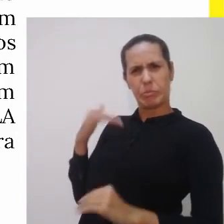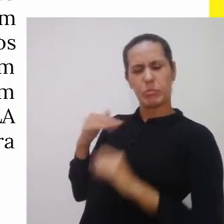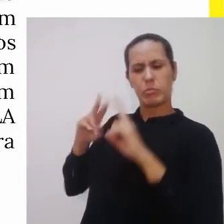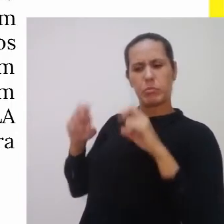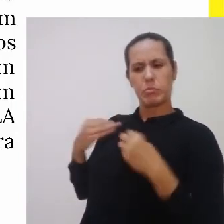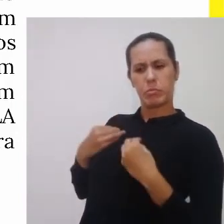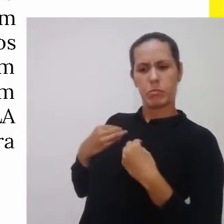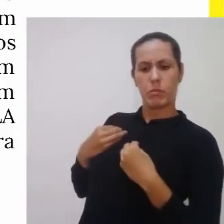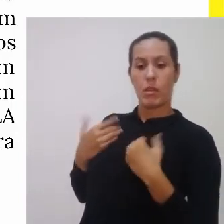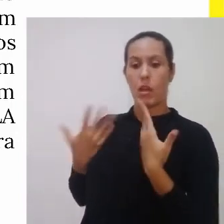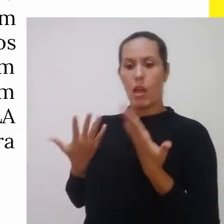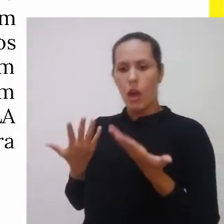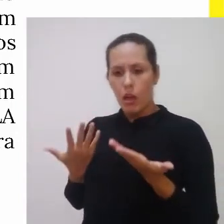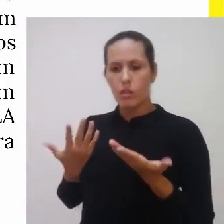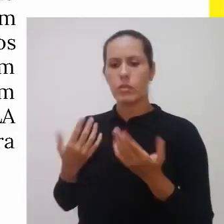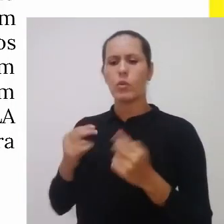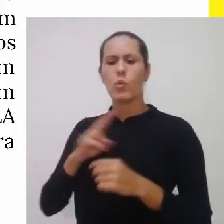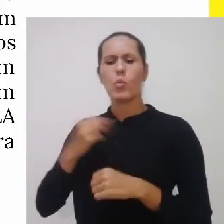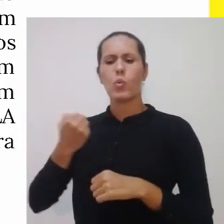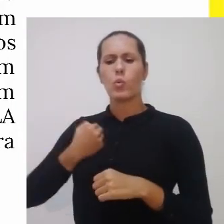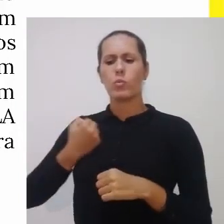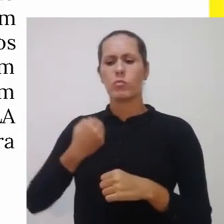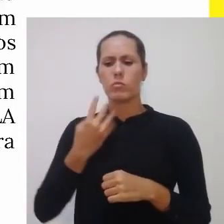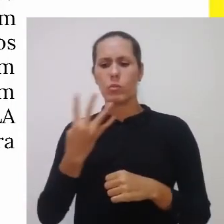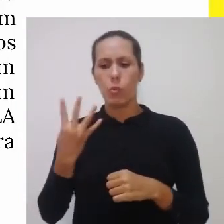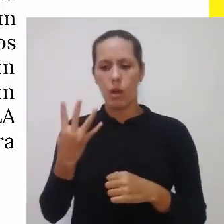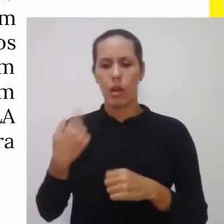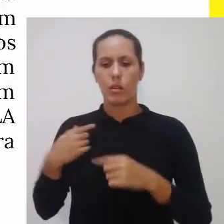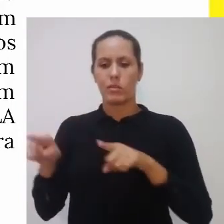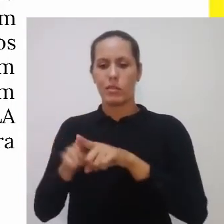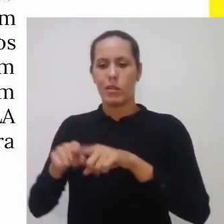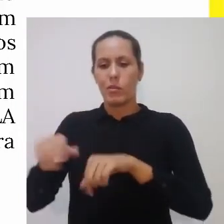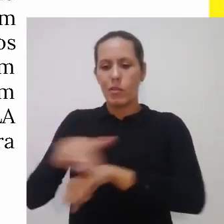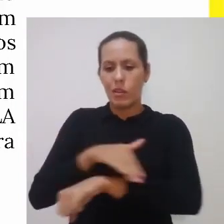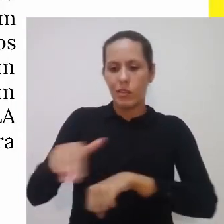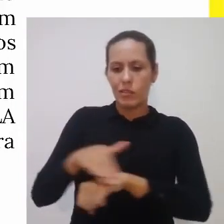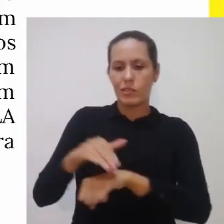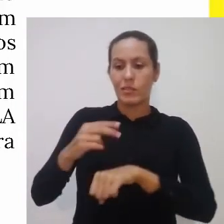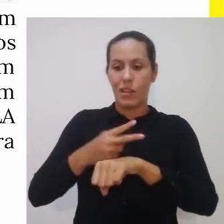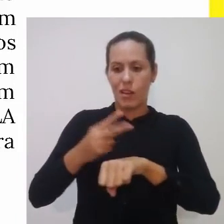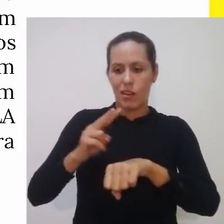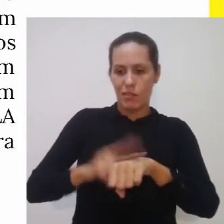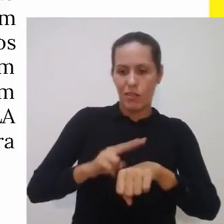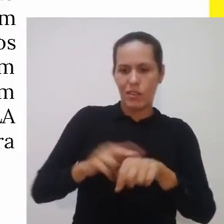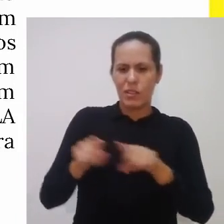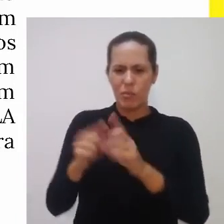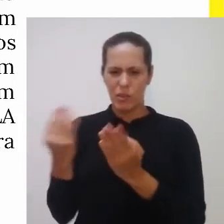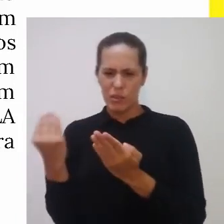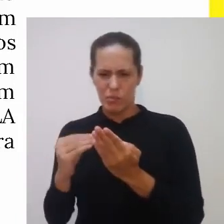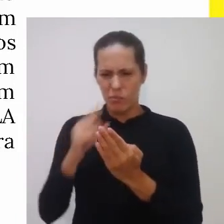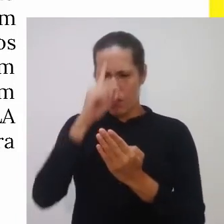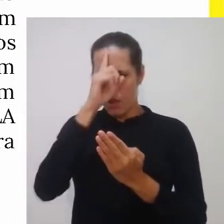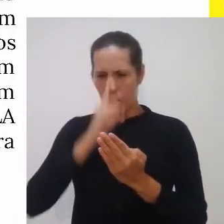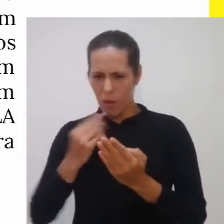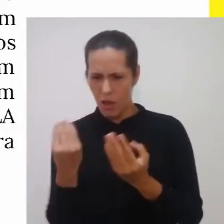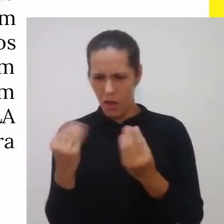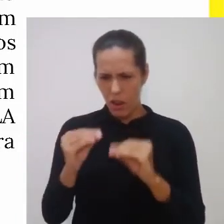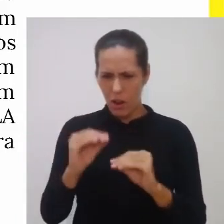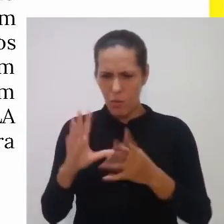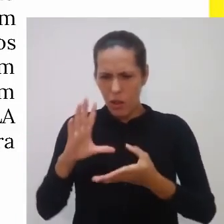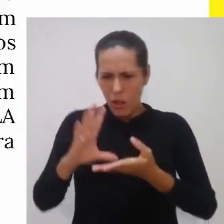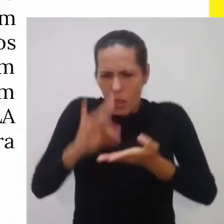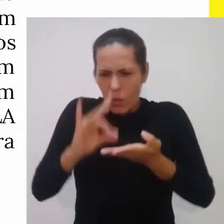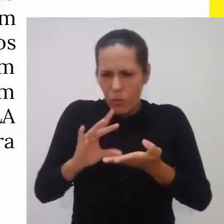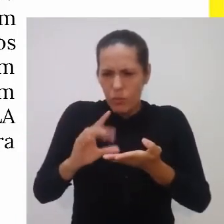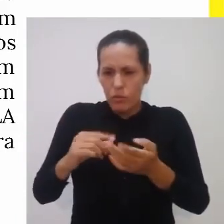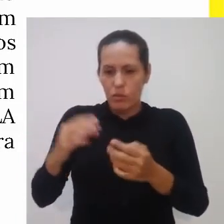número 4 da Rua dos Alfeneiros, endereçadas com tinta verde em pergaminho amarelado com um lacre púrpura.